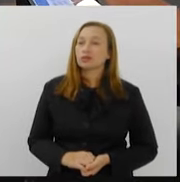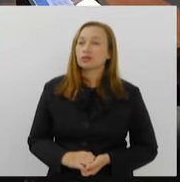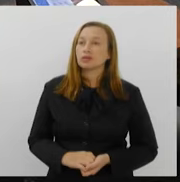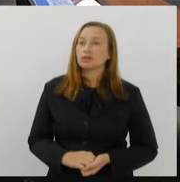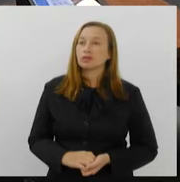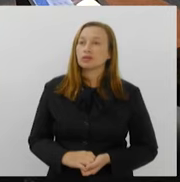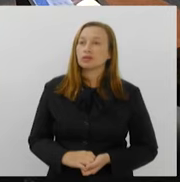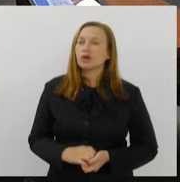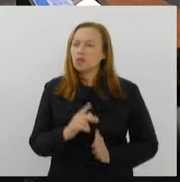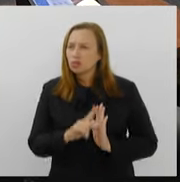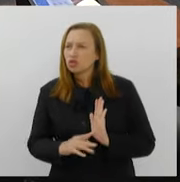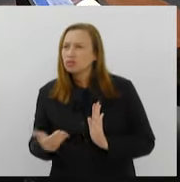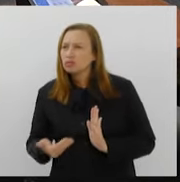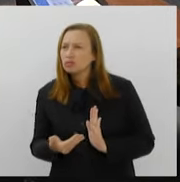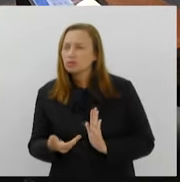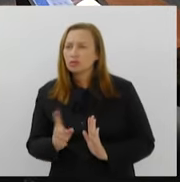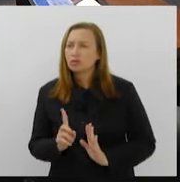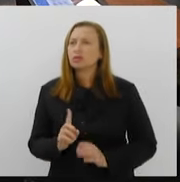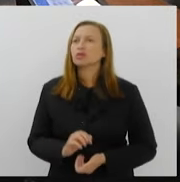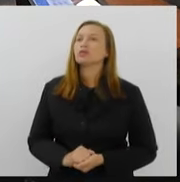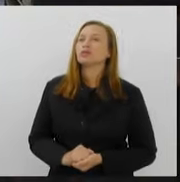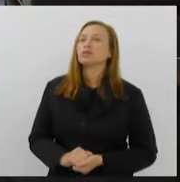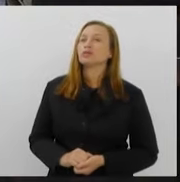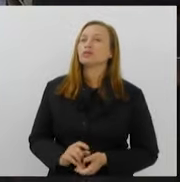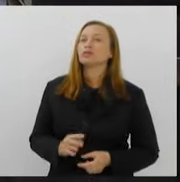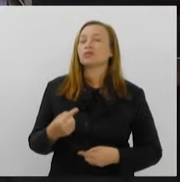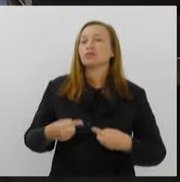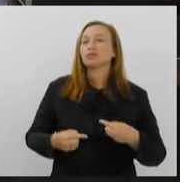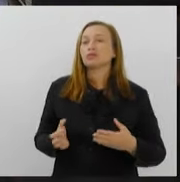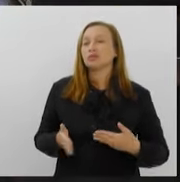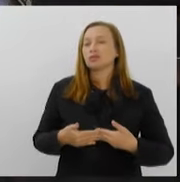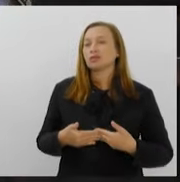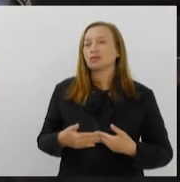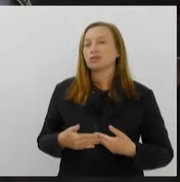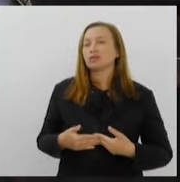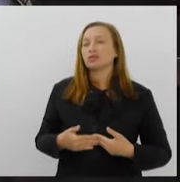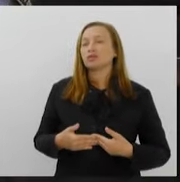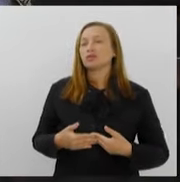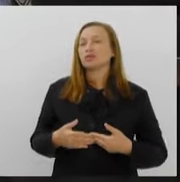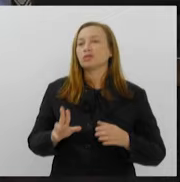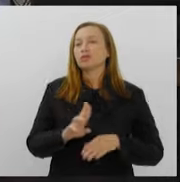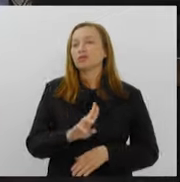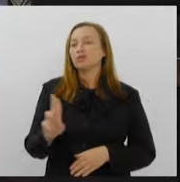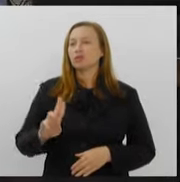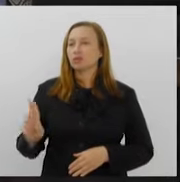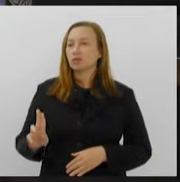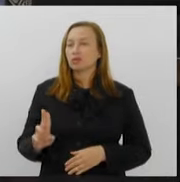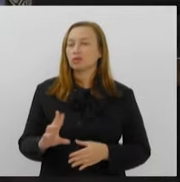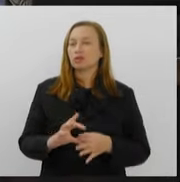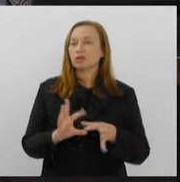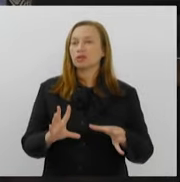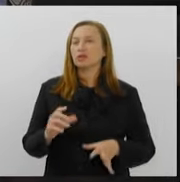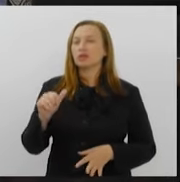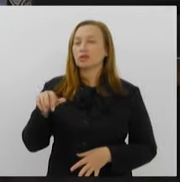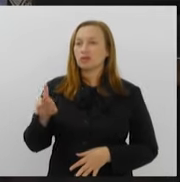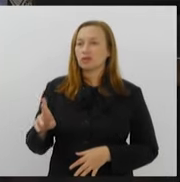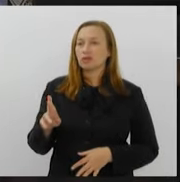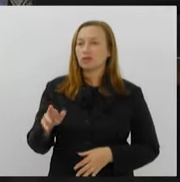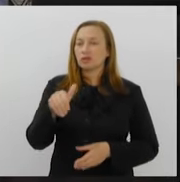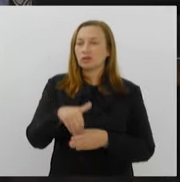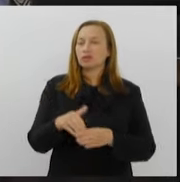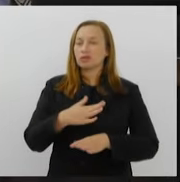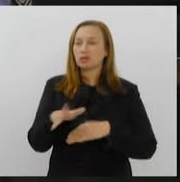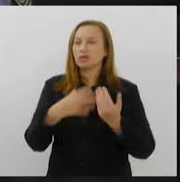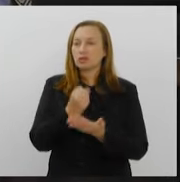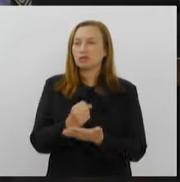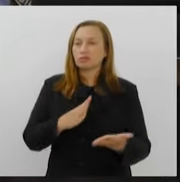É sobre o projeto? Só para concluir, não. Então. Então, encerrada a discussão, coautoria dada aos que se manifestaram, Rosenberg Reis, em votação. Os senhores que